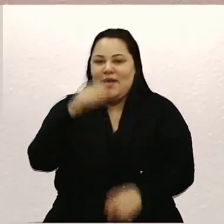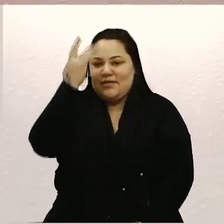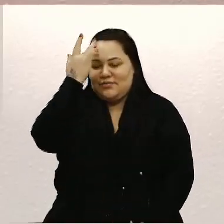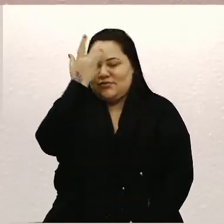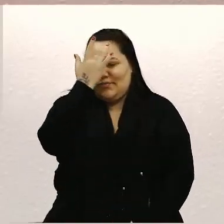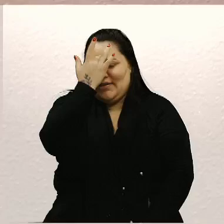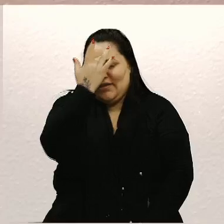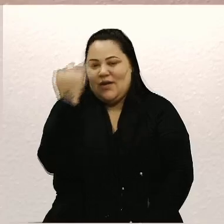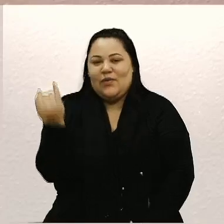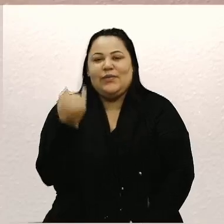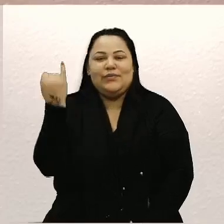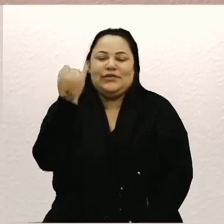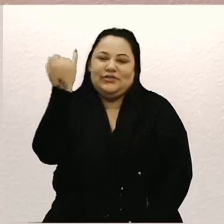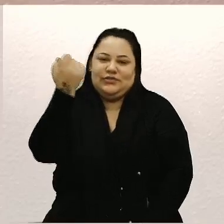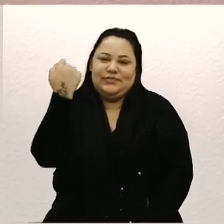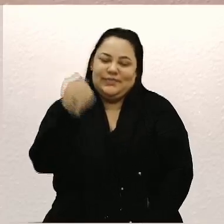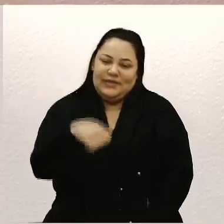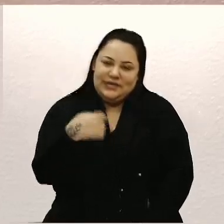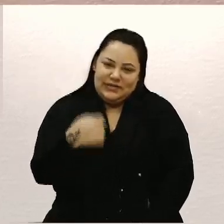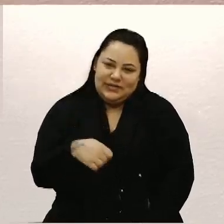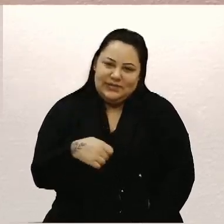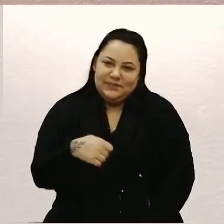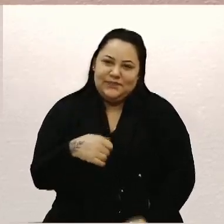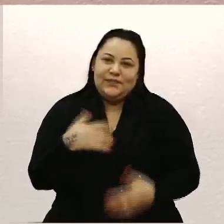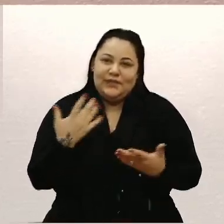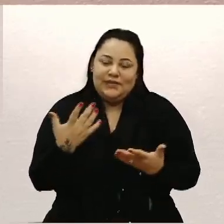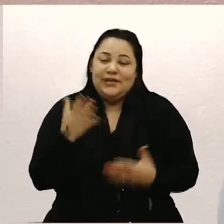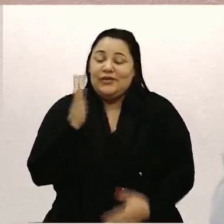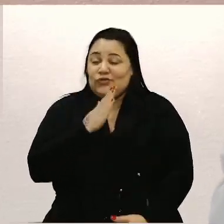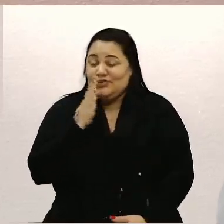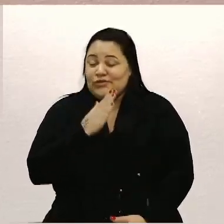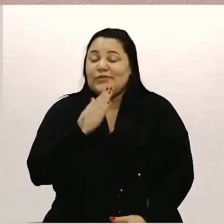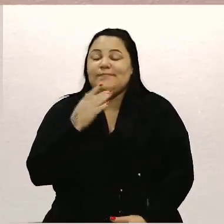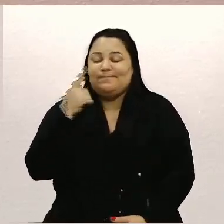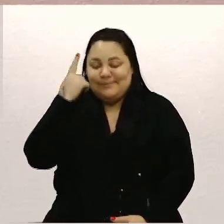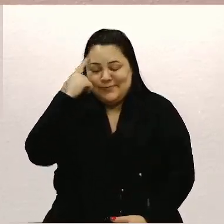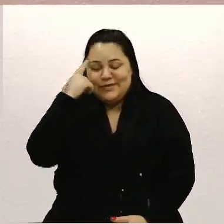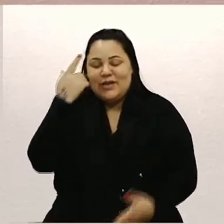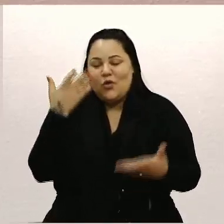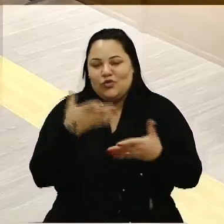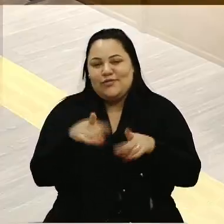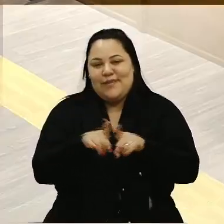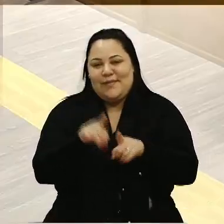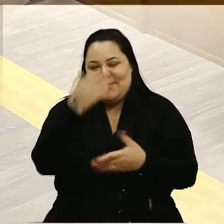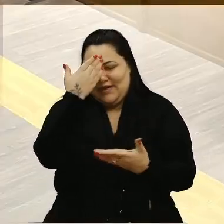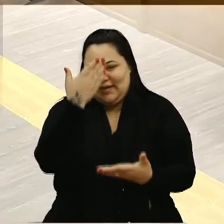importante, tão necessária que a gente pense, né, tão urgente que a gente pense sobre isso hoje. Obrigada.